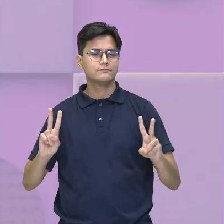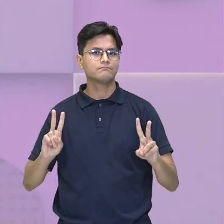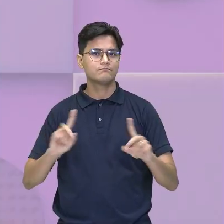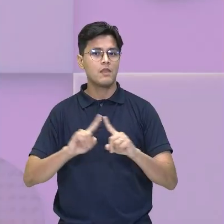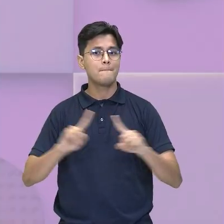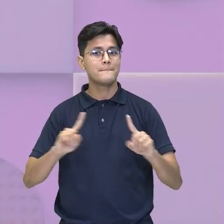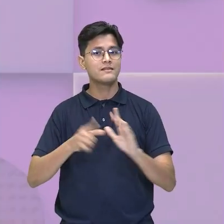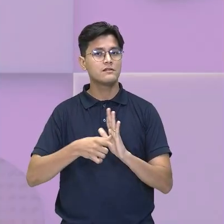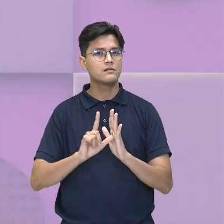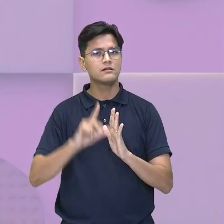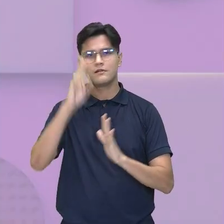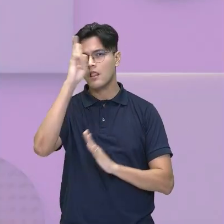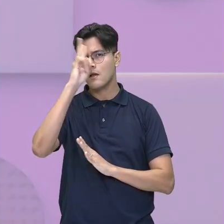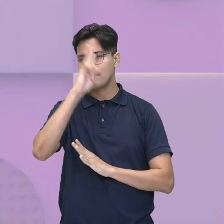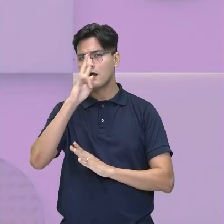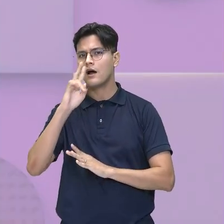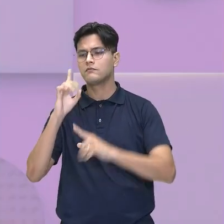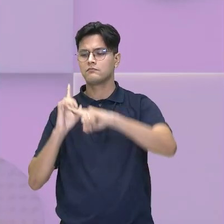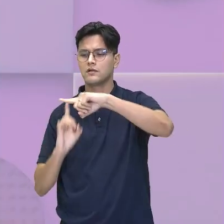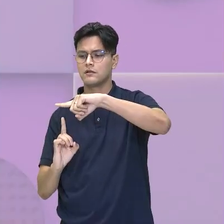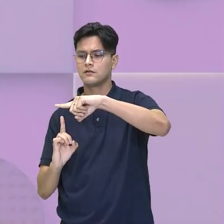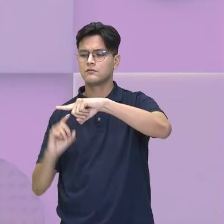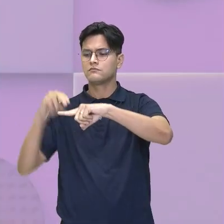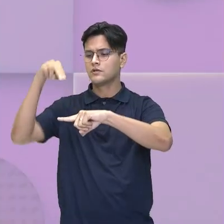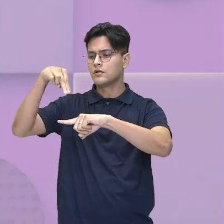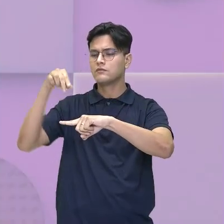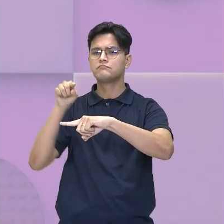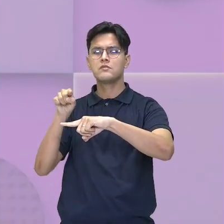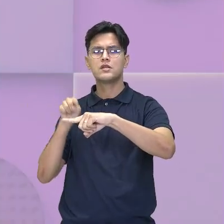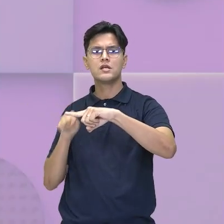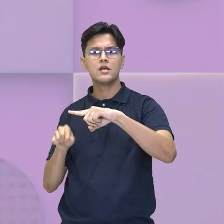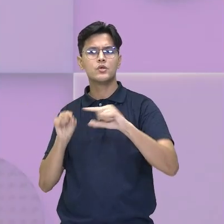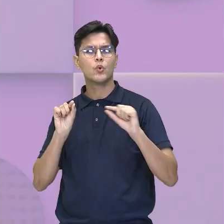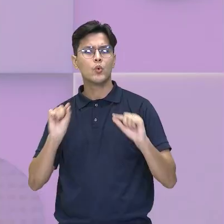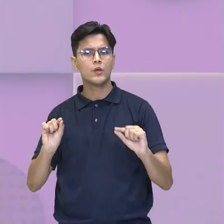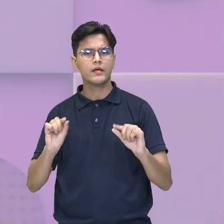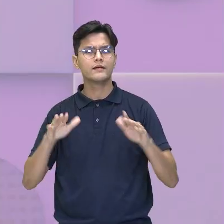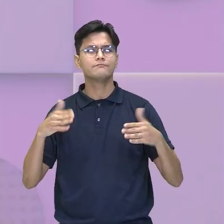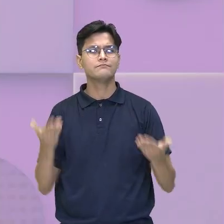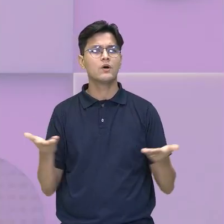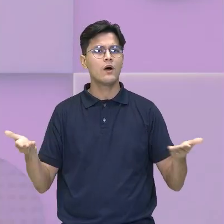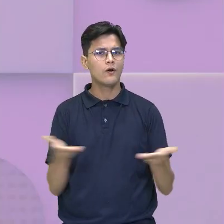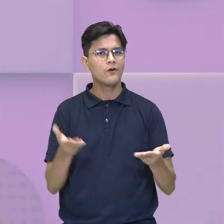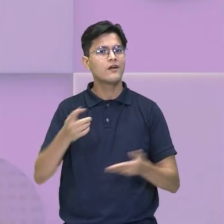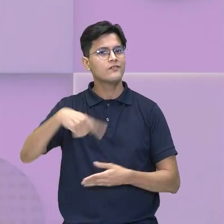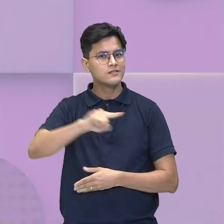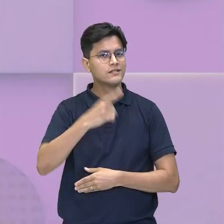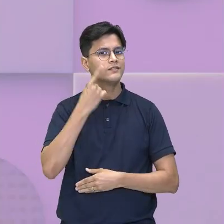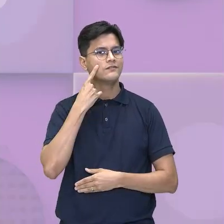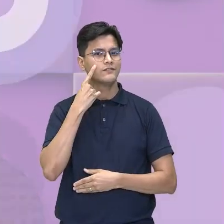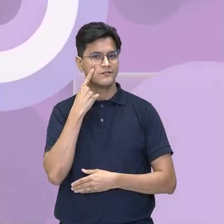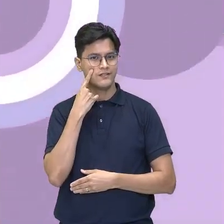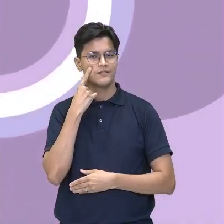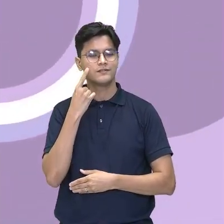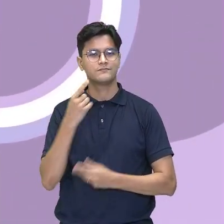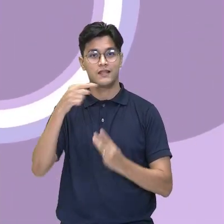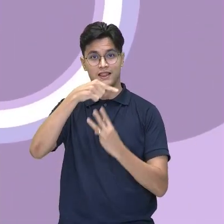denominadores, né? Então vocês estão vendo aí, né, as 3 frações.